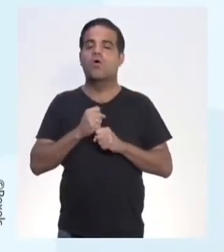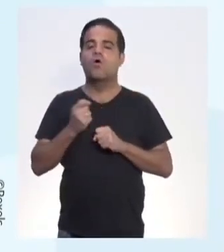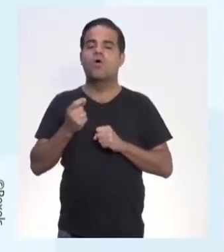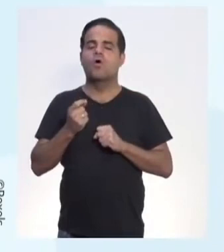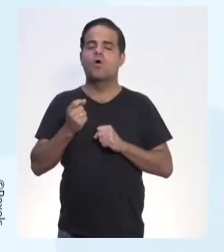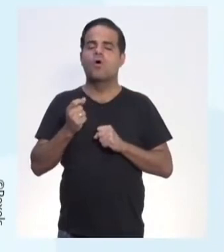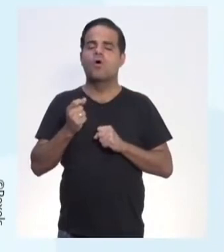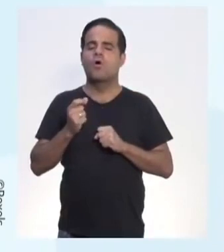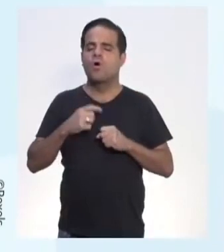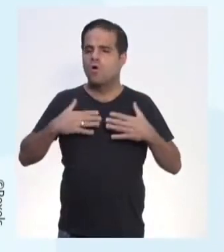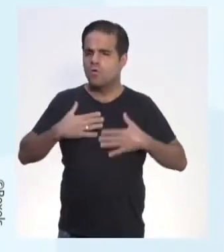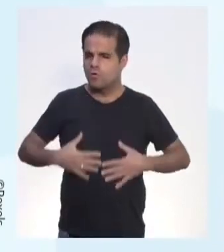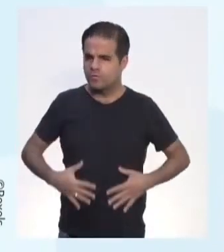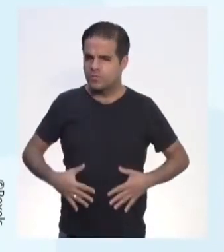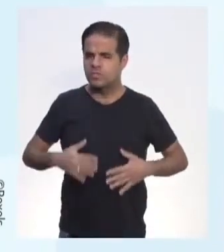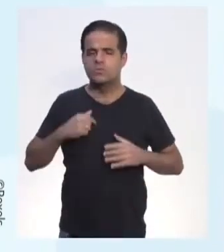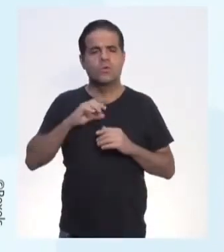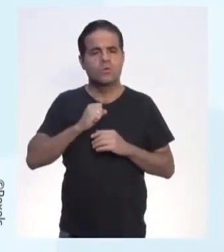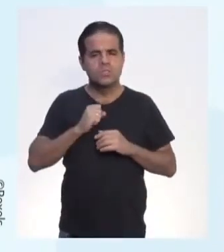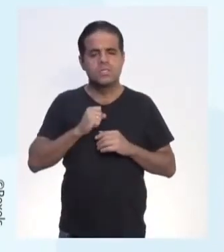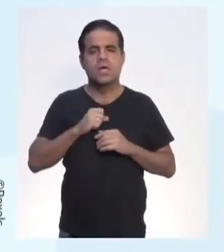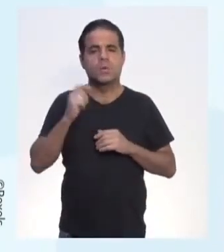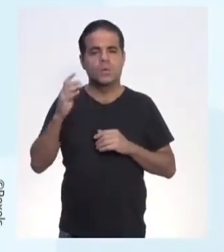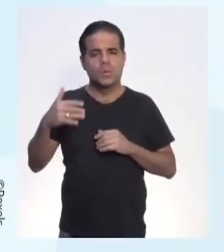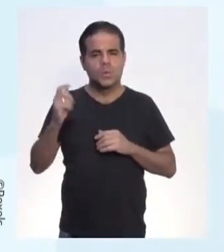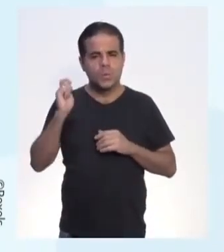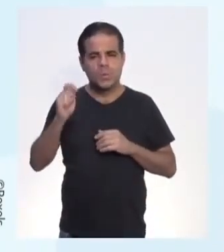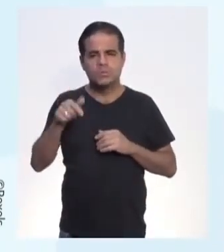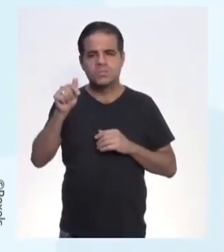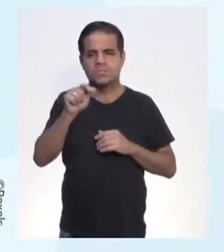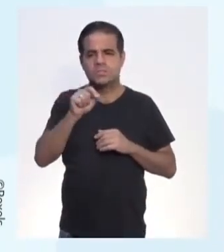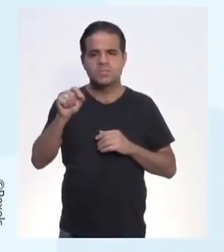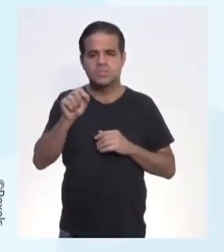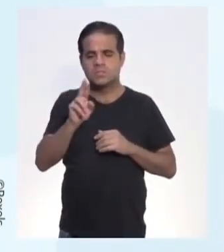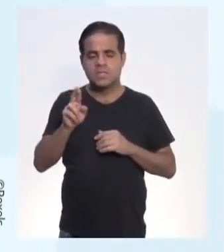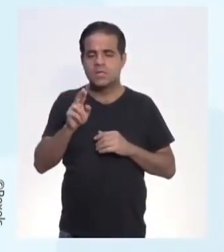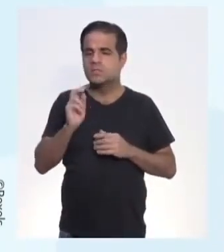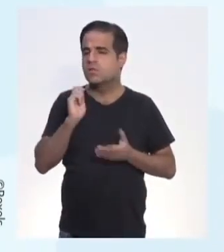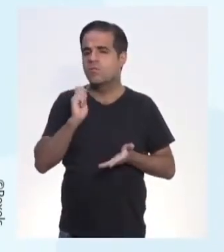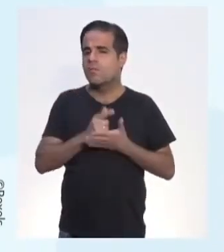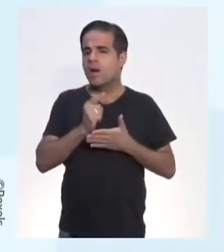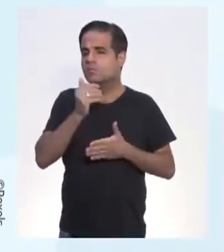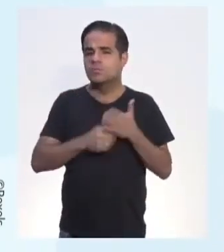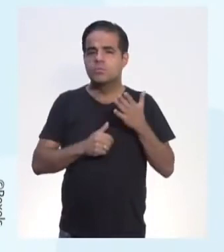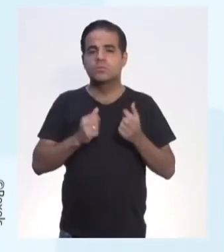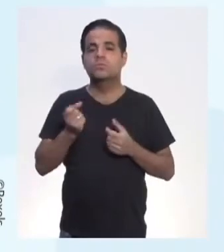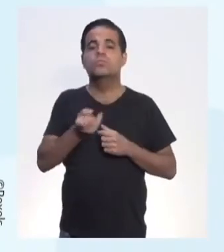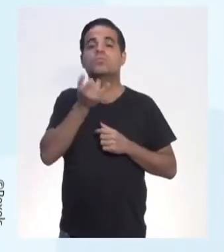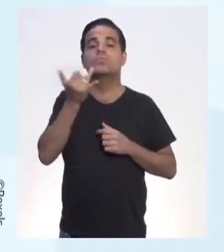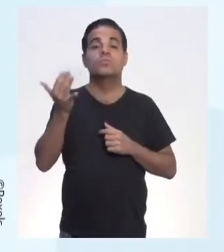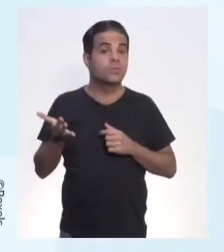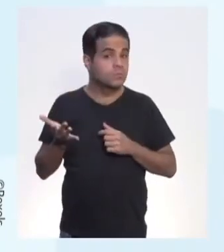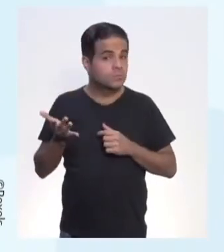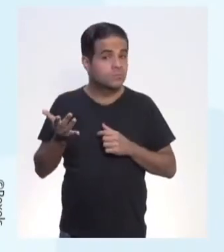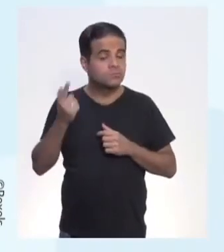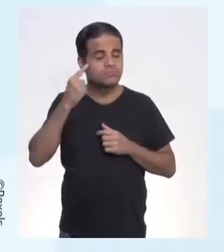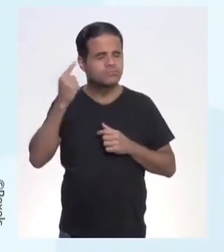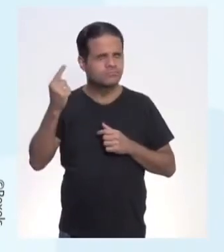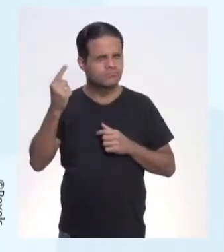gostei custa 700reais quanto que eu vou pagar com desconto essa ideia certo